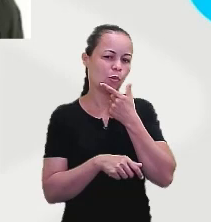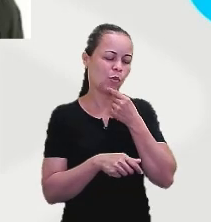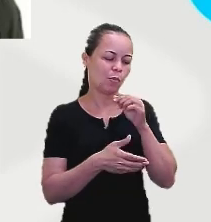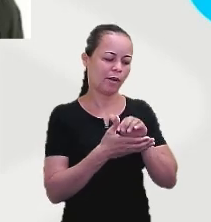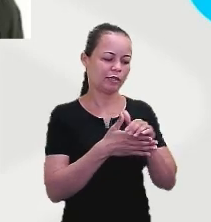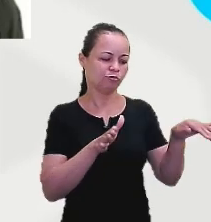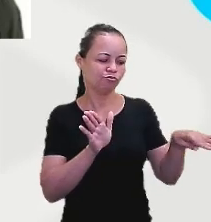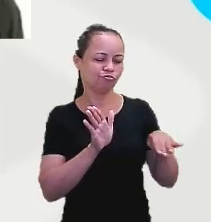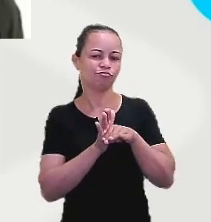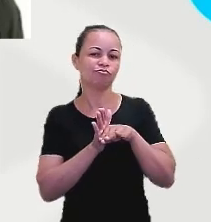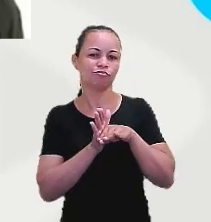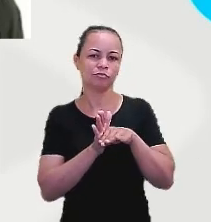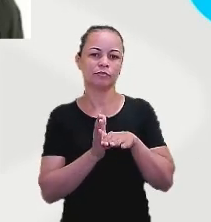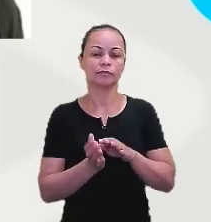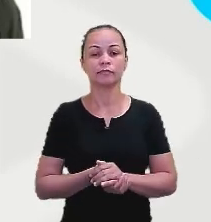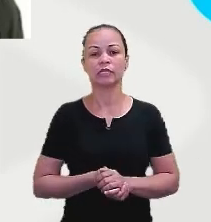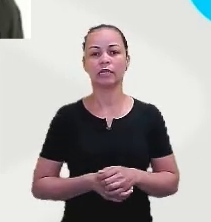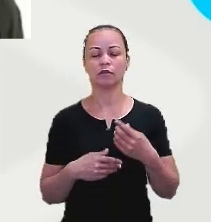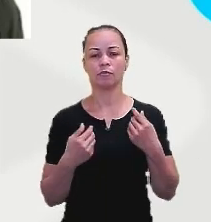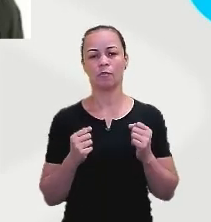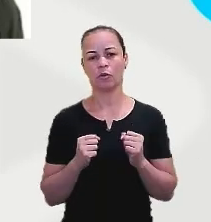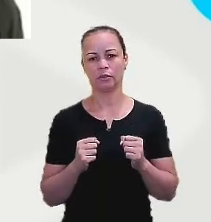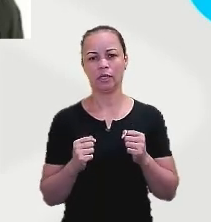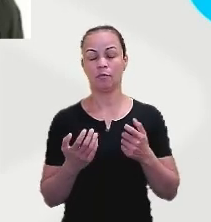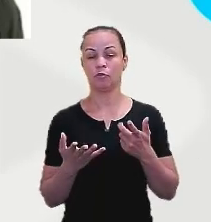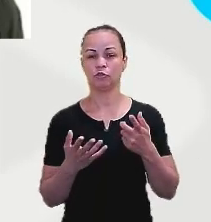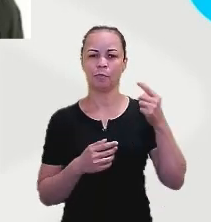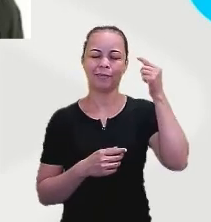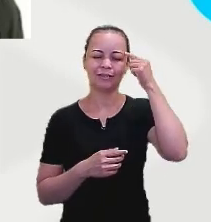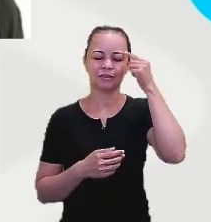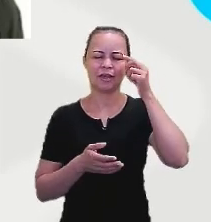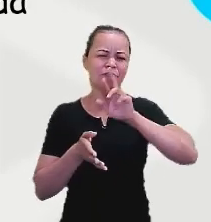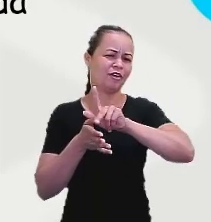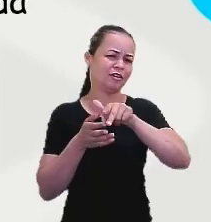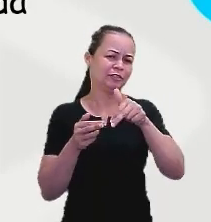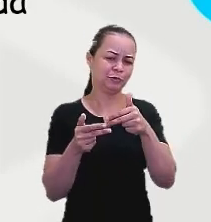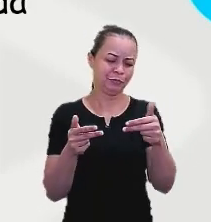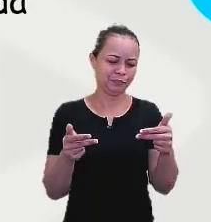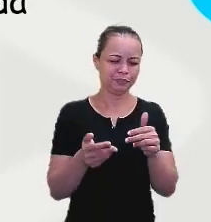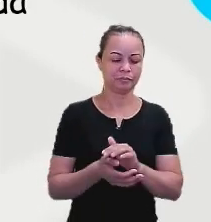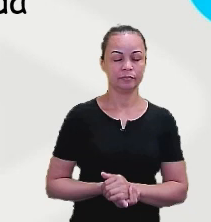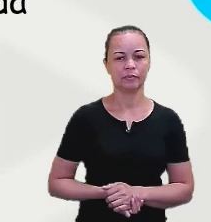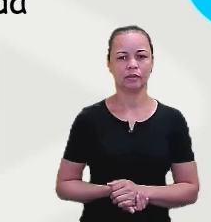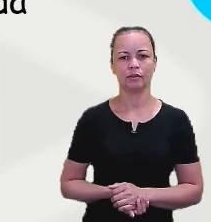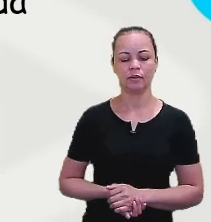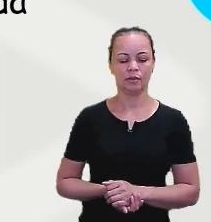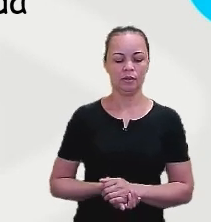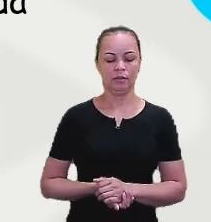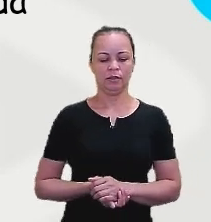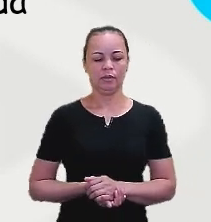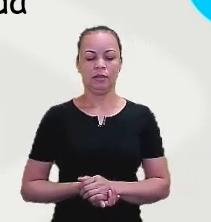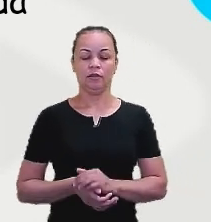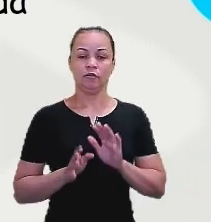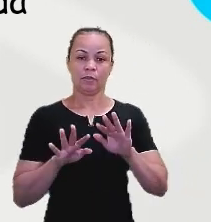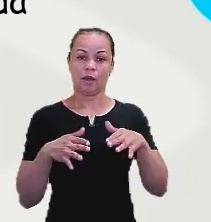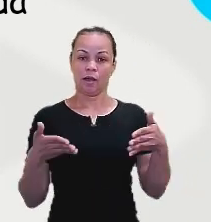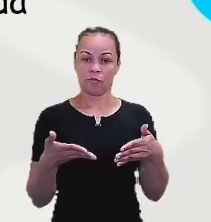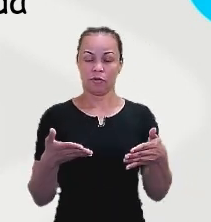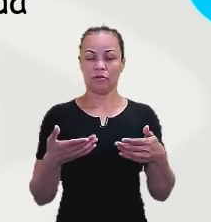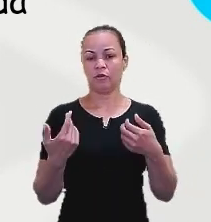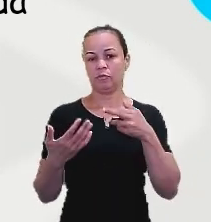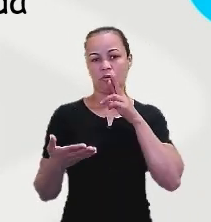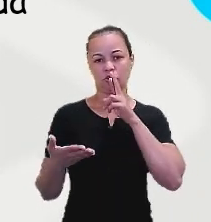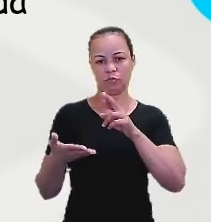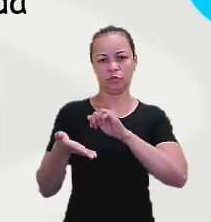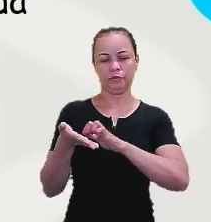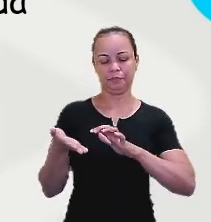dessa canção, pensar em diversos fatores, né? Mas vamos aqui responder algumas questões,